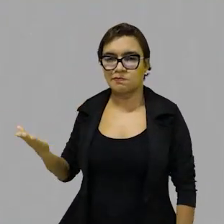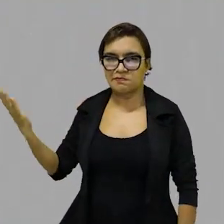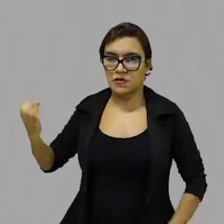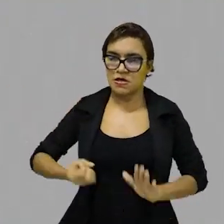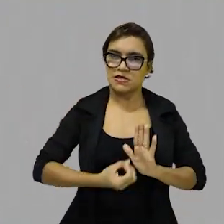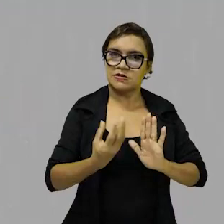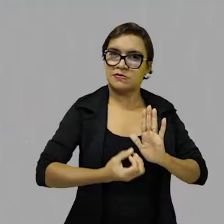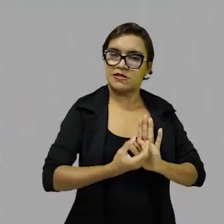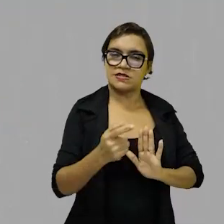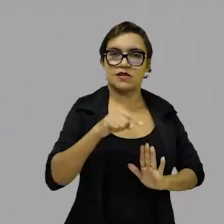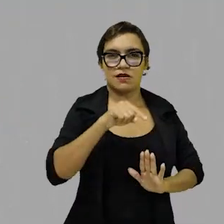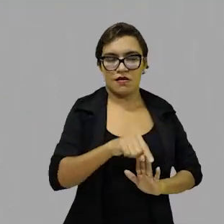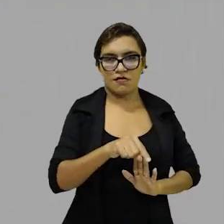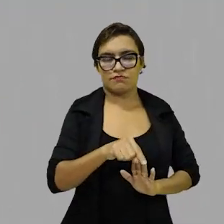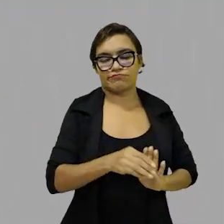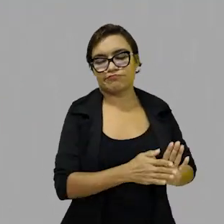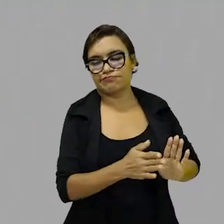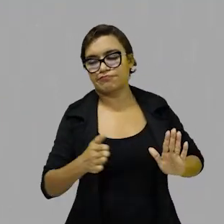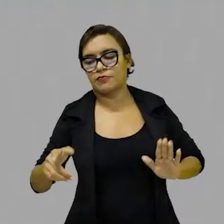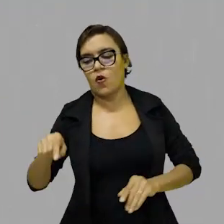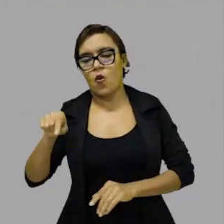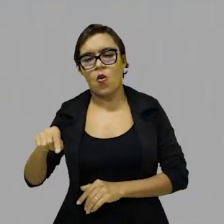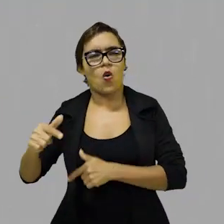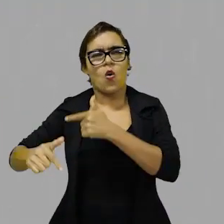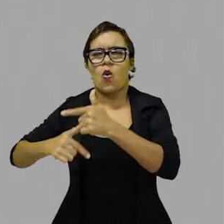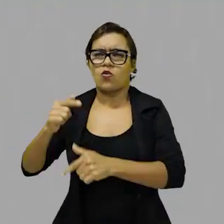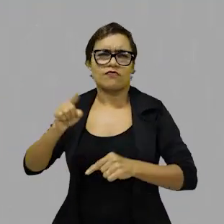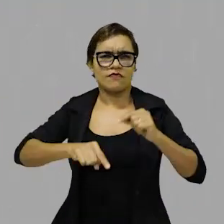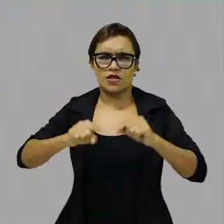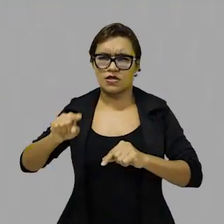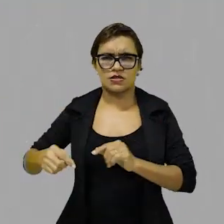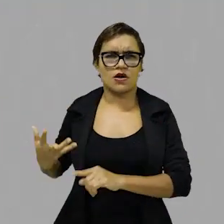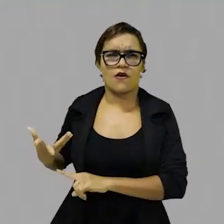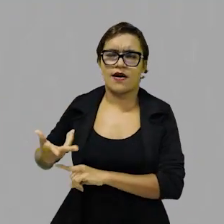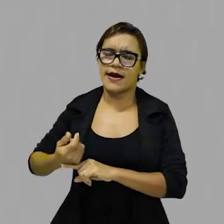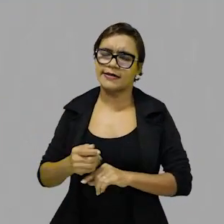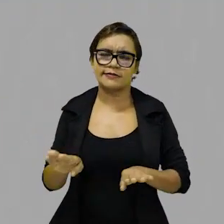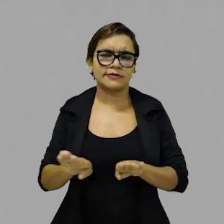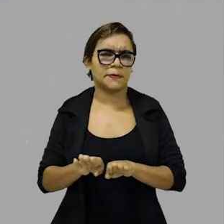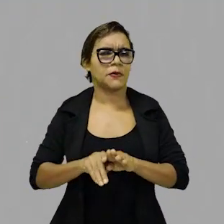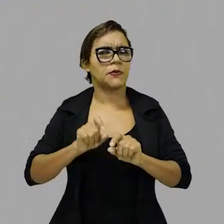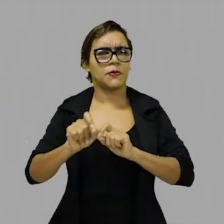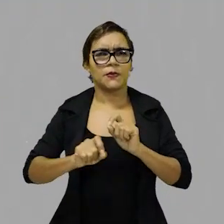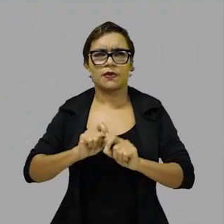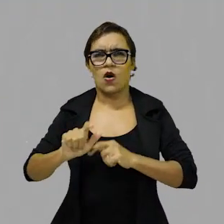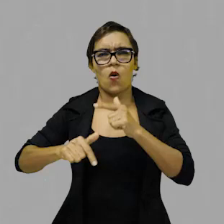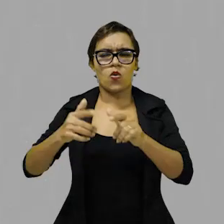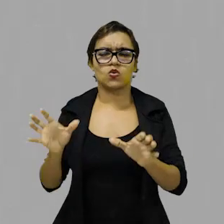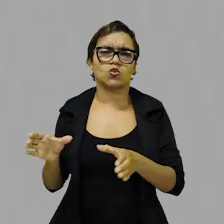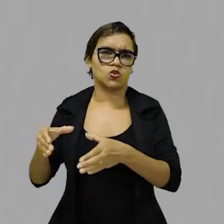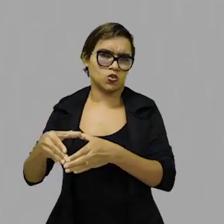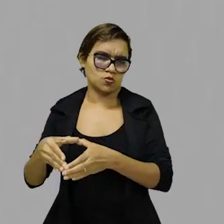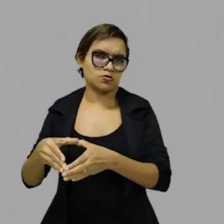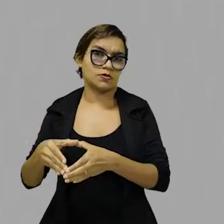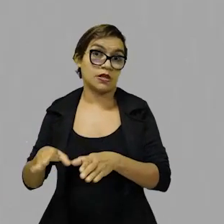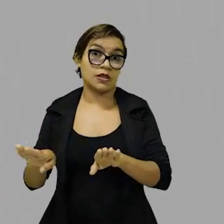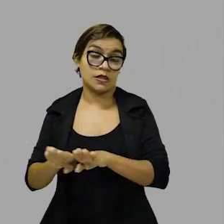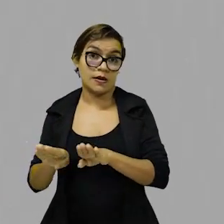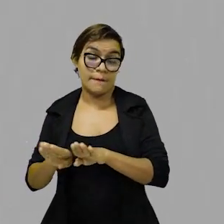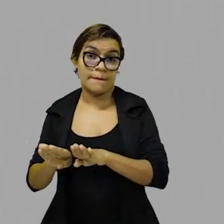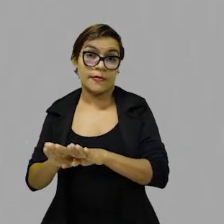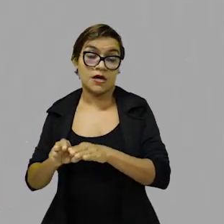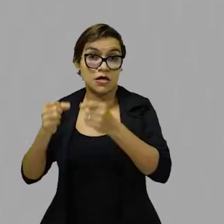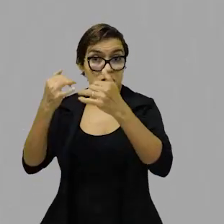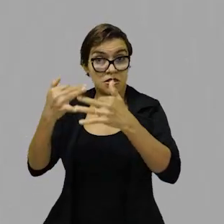que transitou entre expressionismo e outras variações de arte, né, que foi o caso de outros grupos, mas que